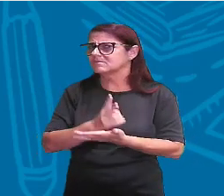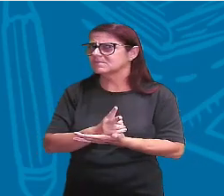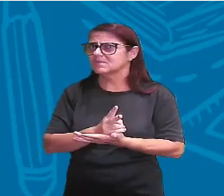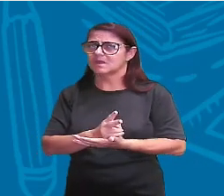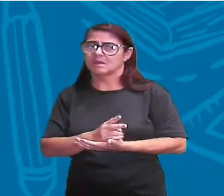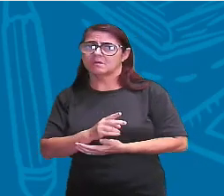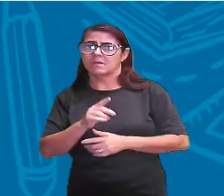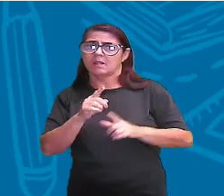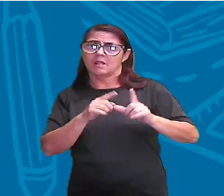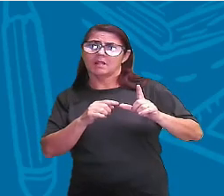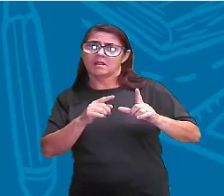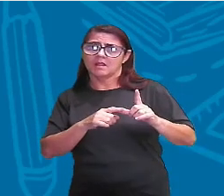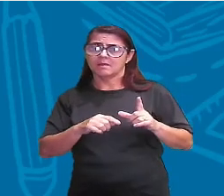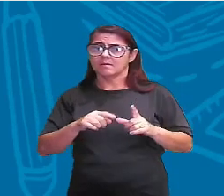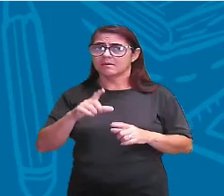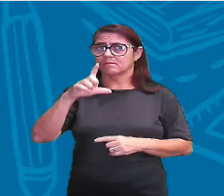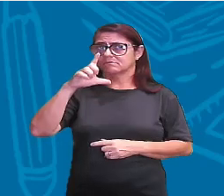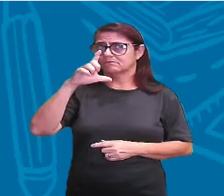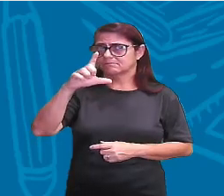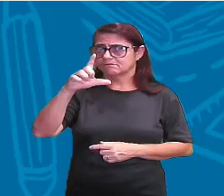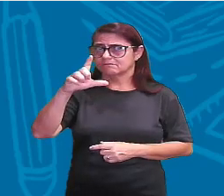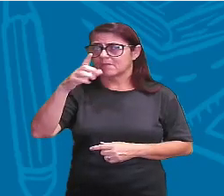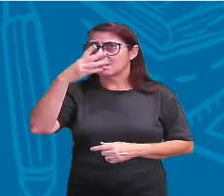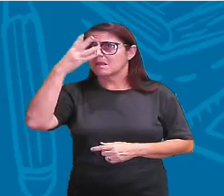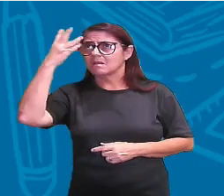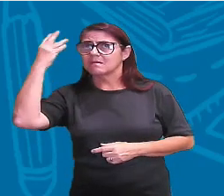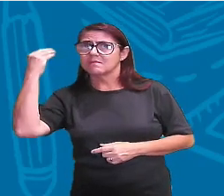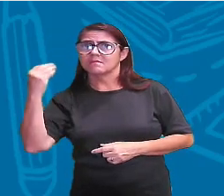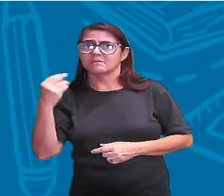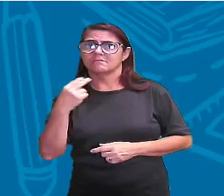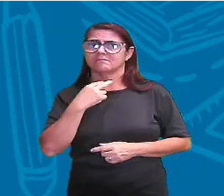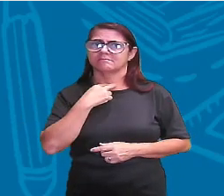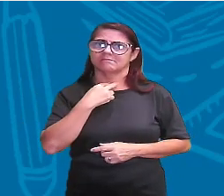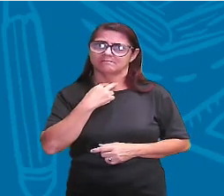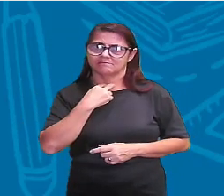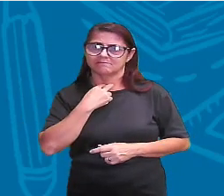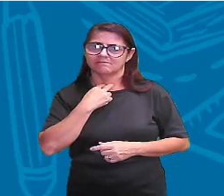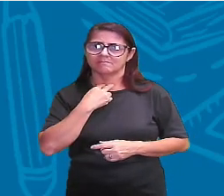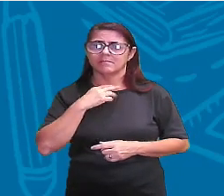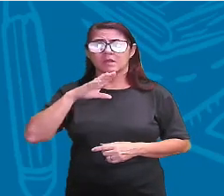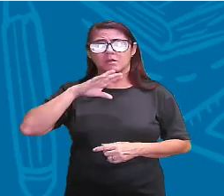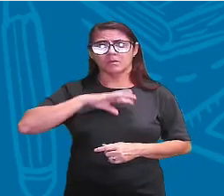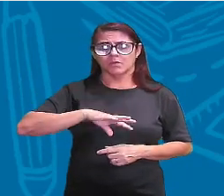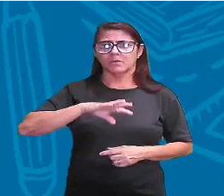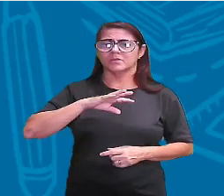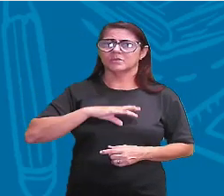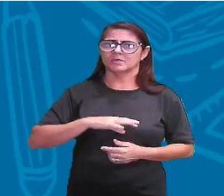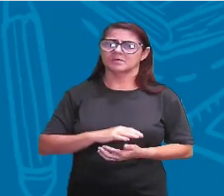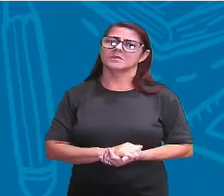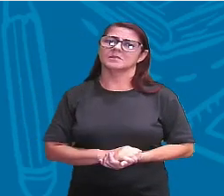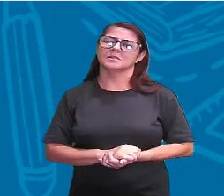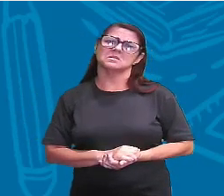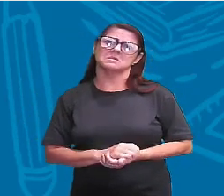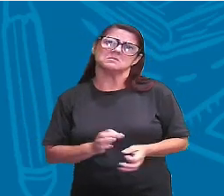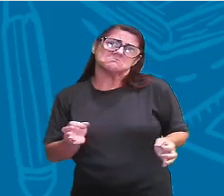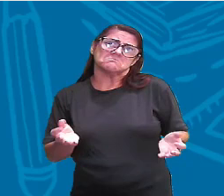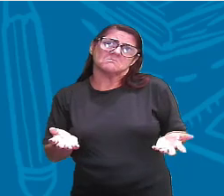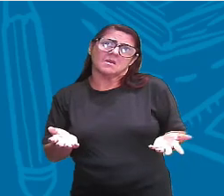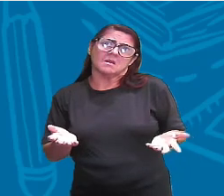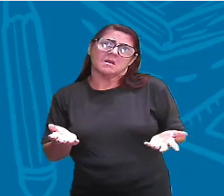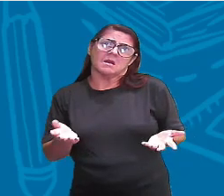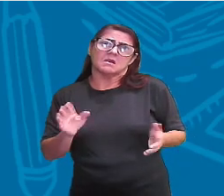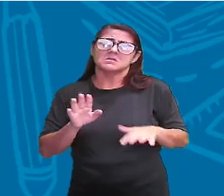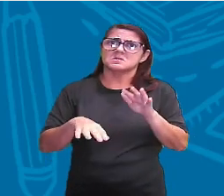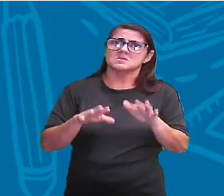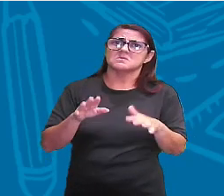letra maiúscula. Não esquece disso, certo? E em português, normalmente optamos por